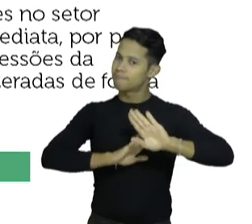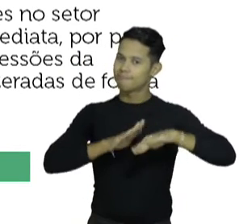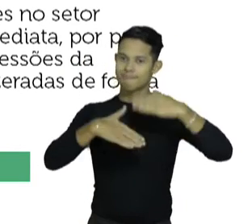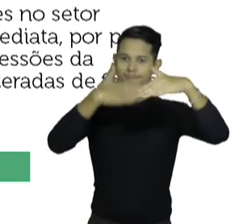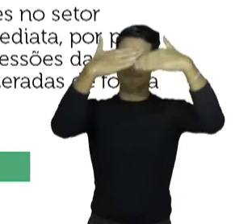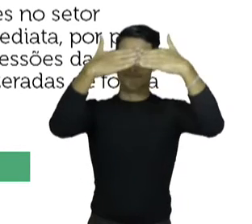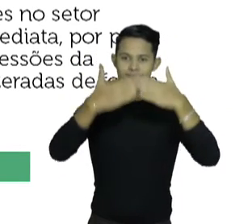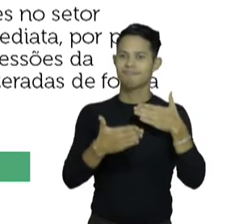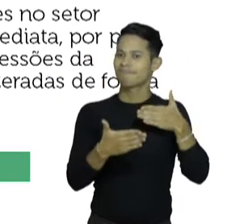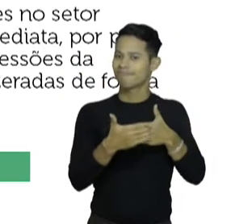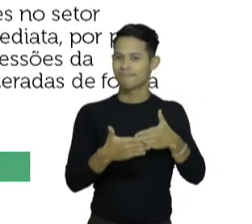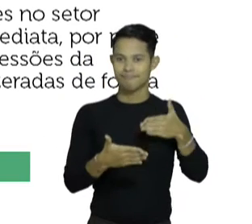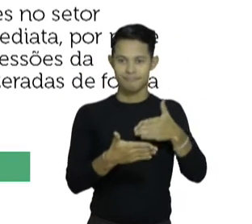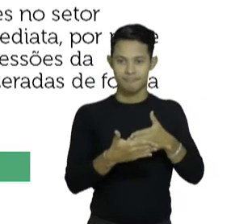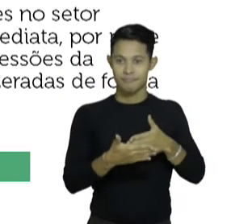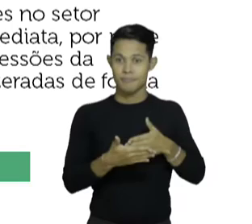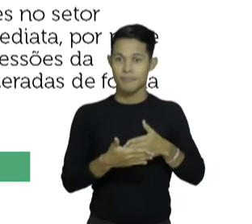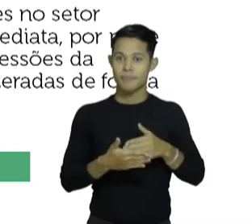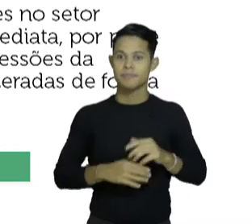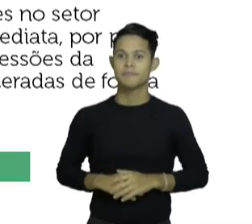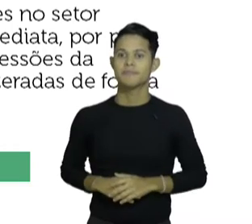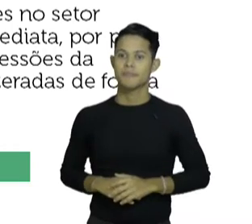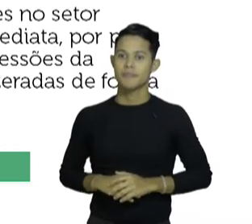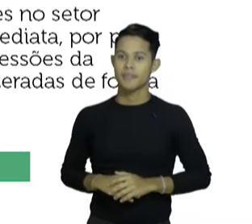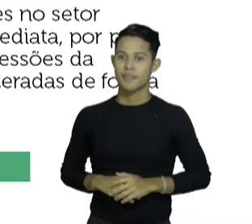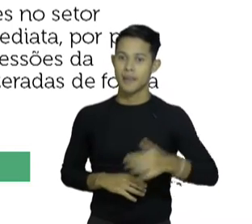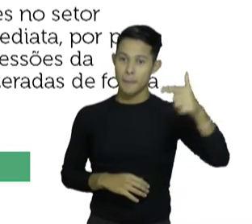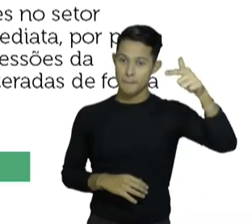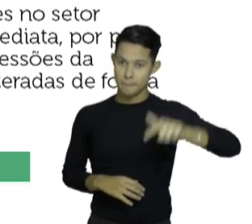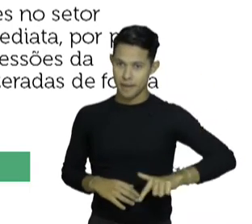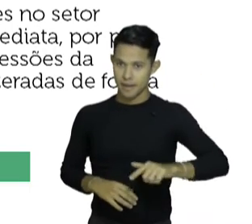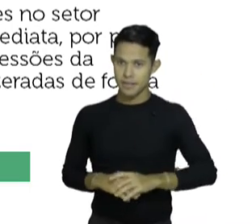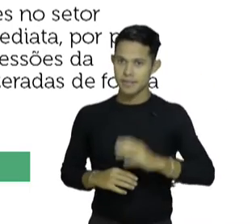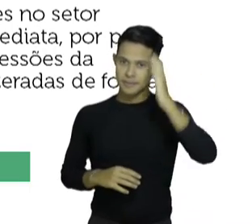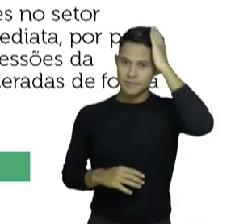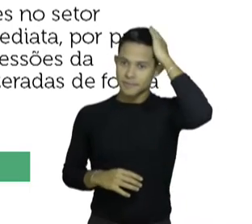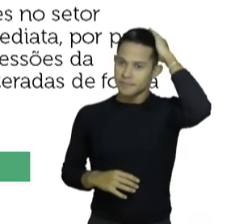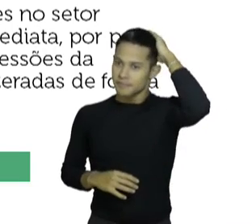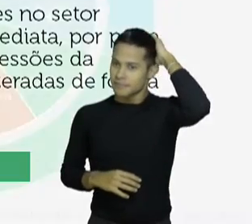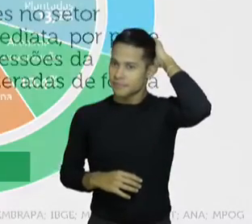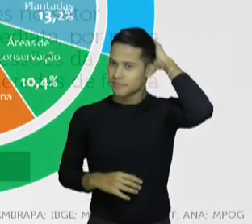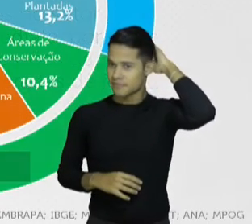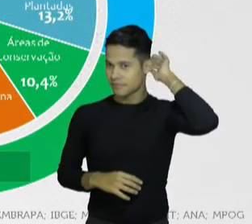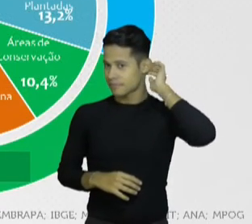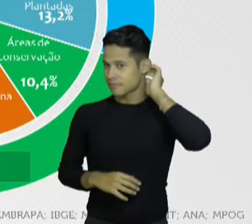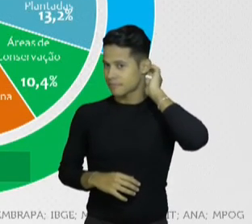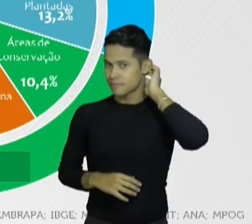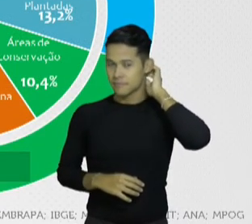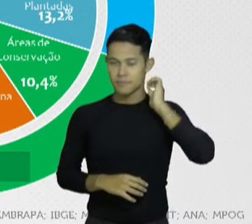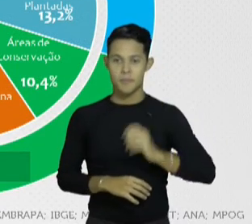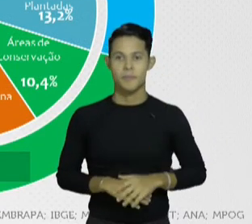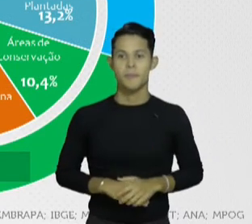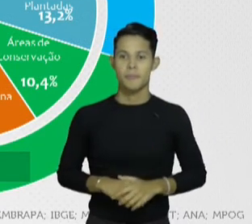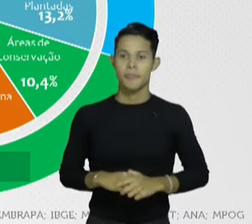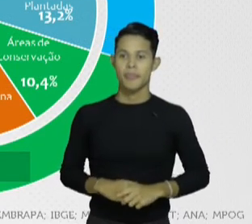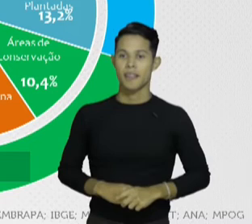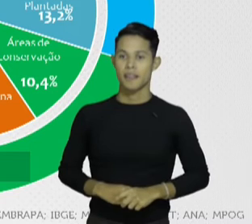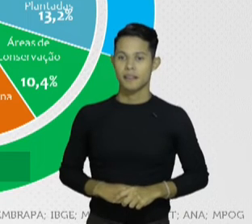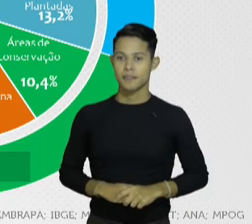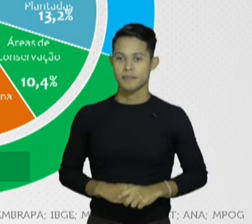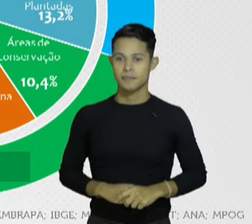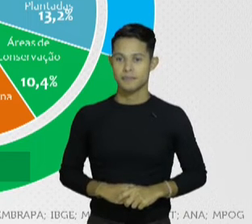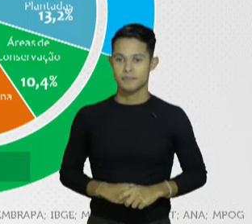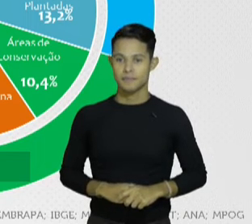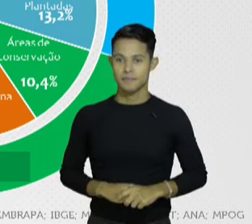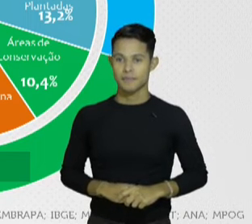avançar aí vem e eu só vou trazer aí o bode né que colocaram na sala Ah pelo amor